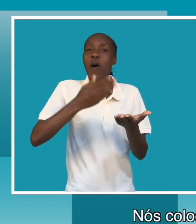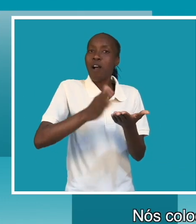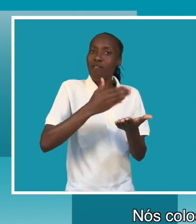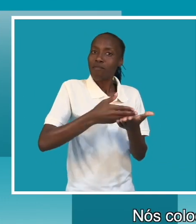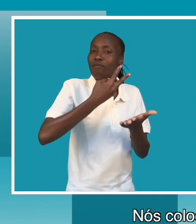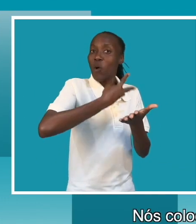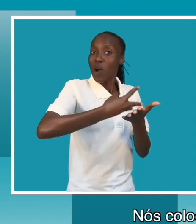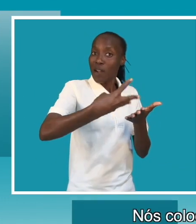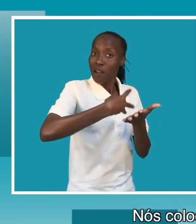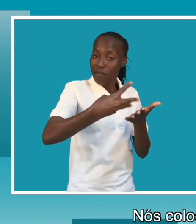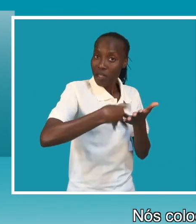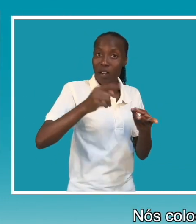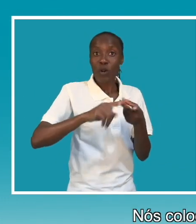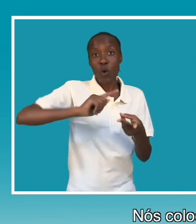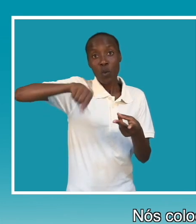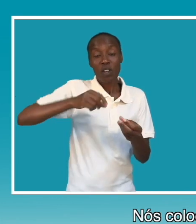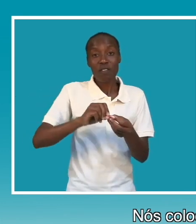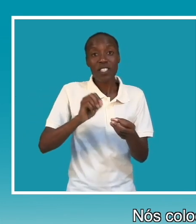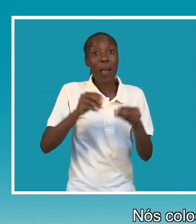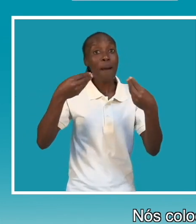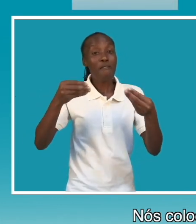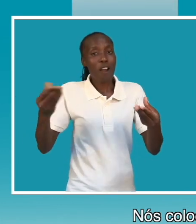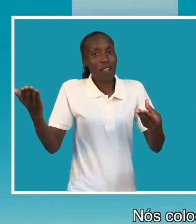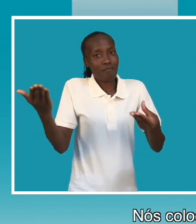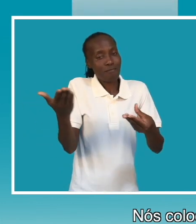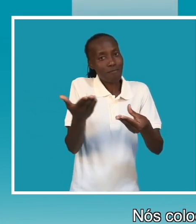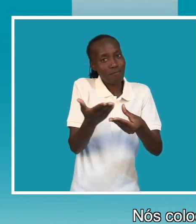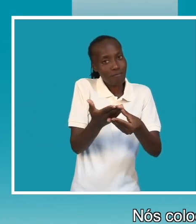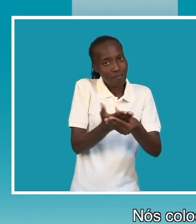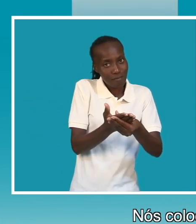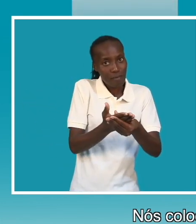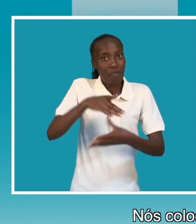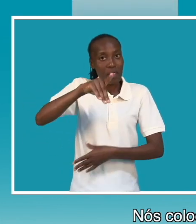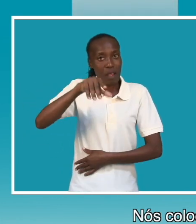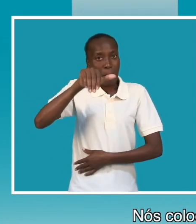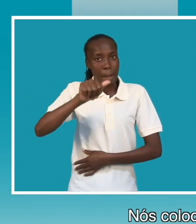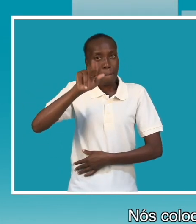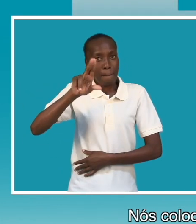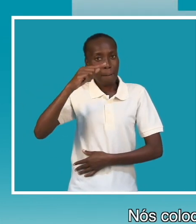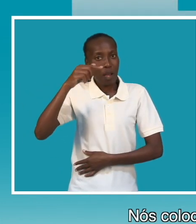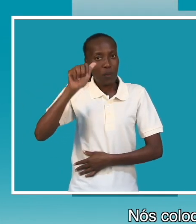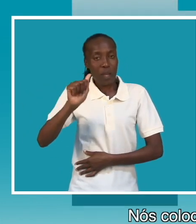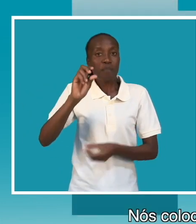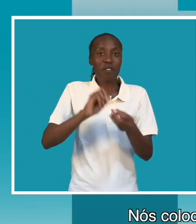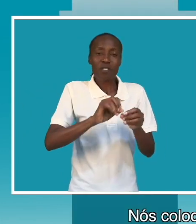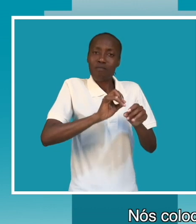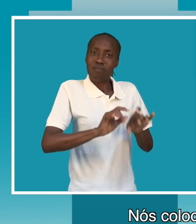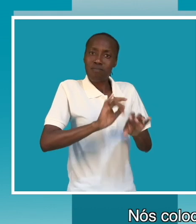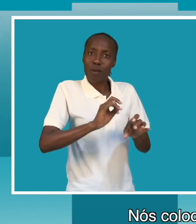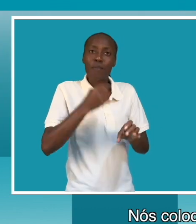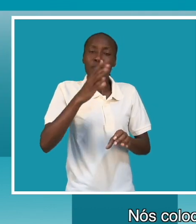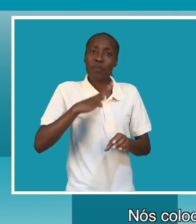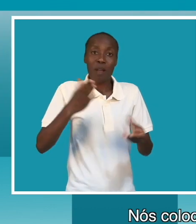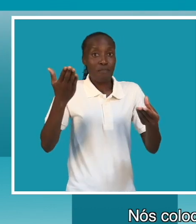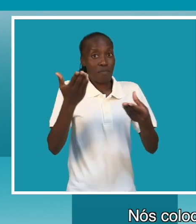metemos a folha aqui na pauta, como fizemos lá na máquina. Nós metemos a folha aqui na